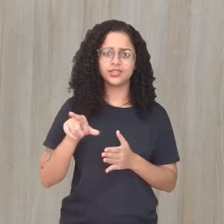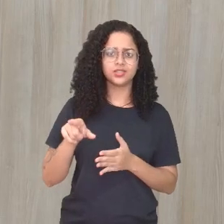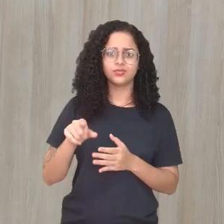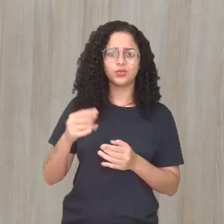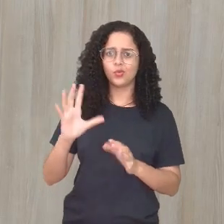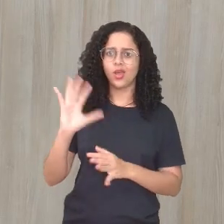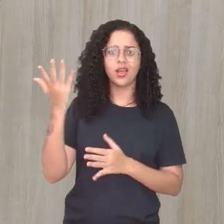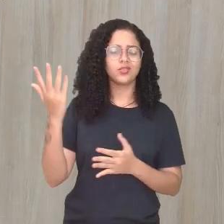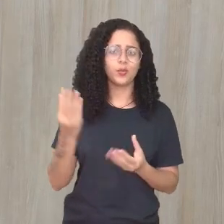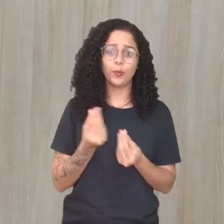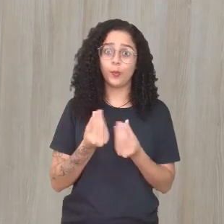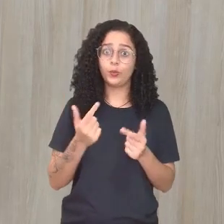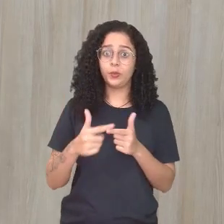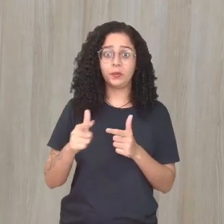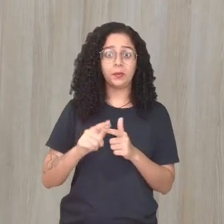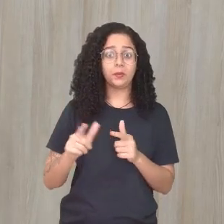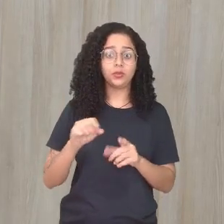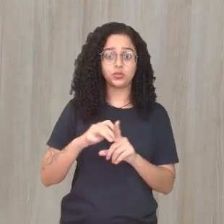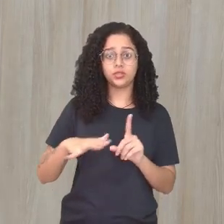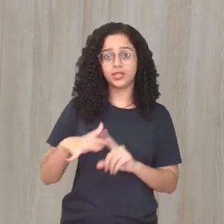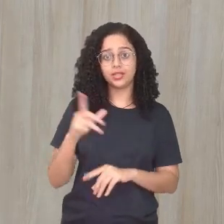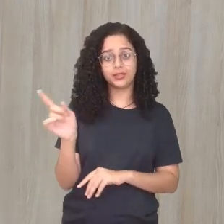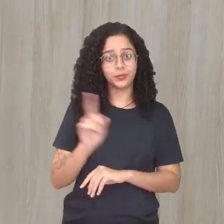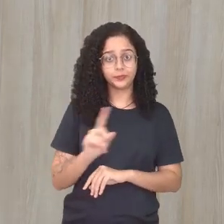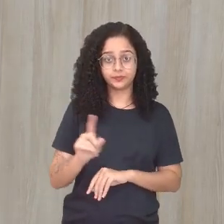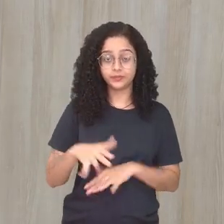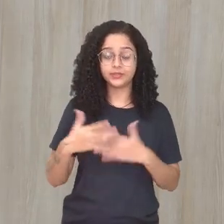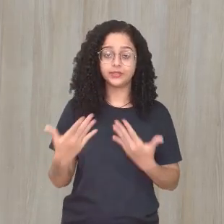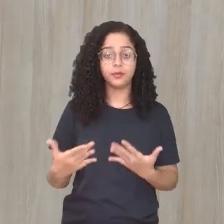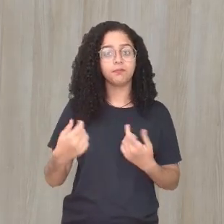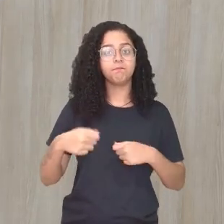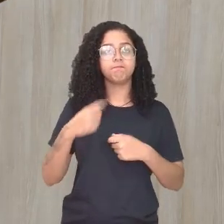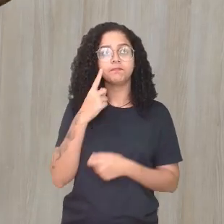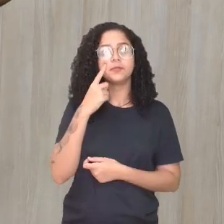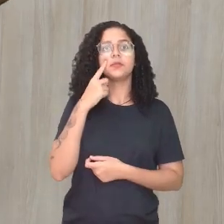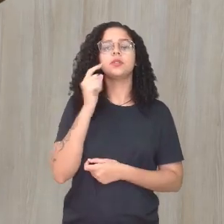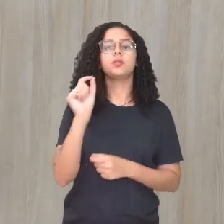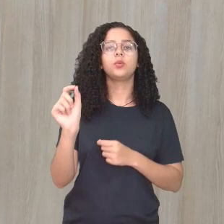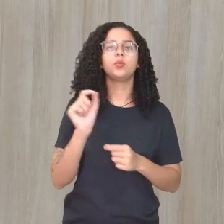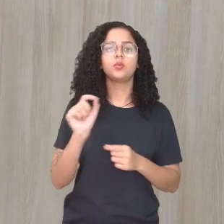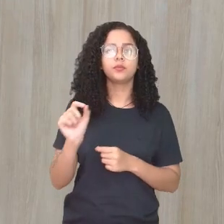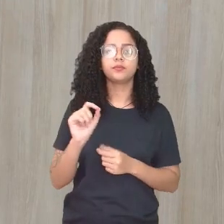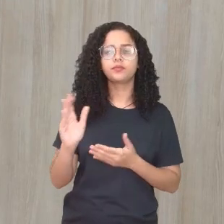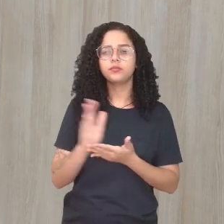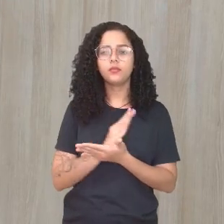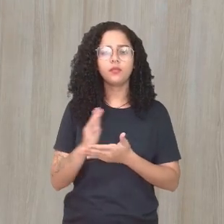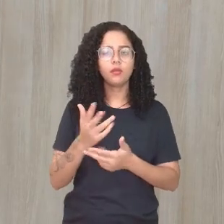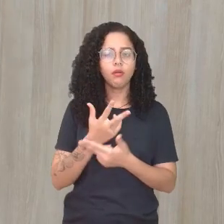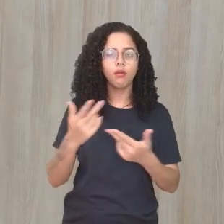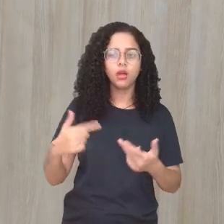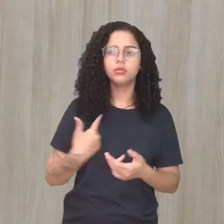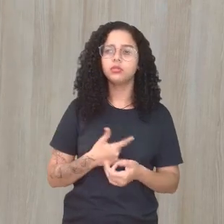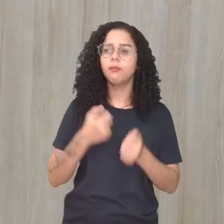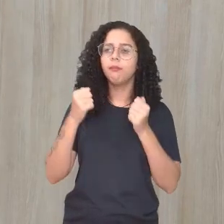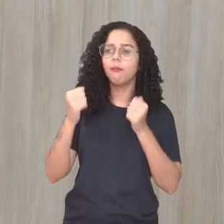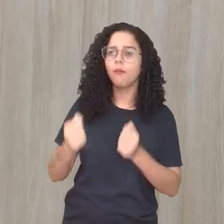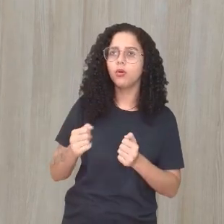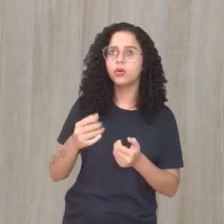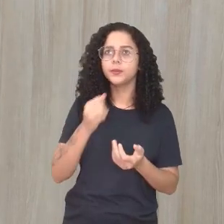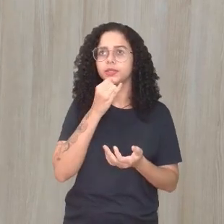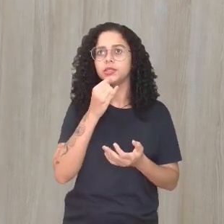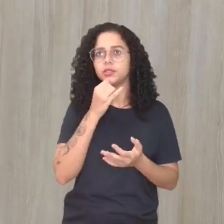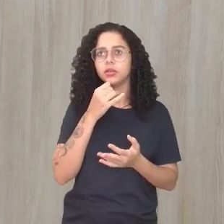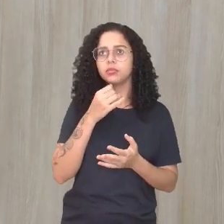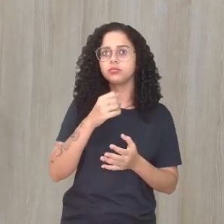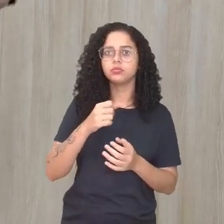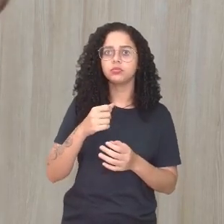está resolvendo muitos problemas da sociedade. Então, temos que pensar aí em alguma coisa que a gente possa, de repente,